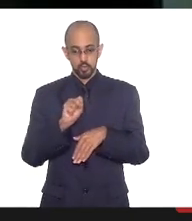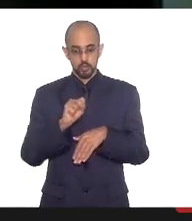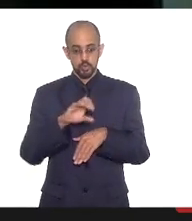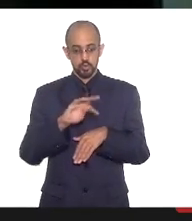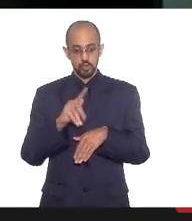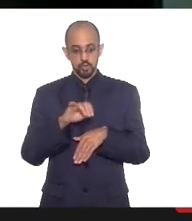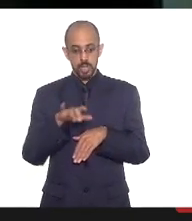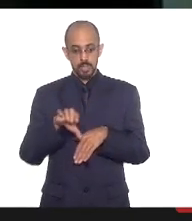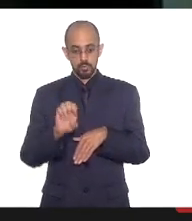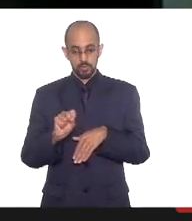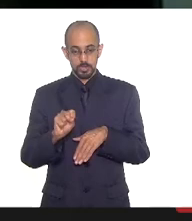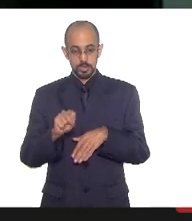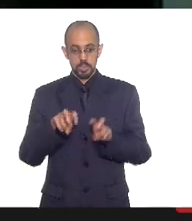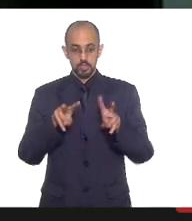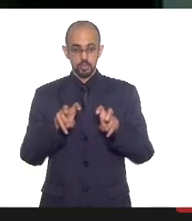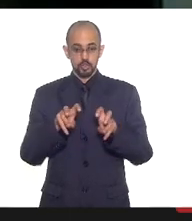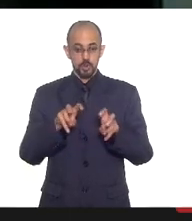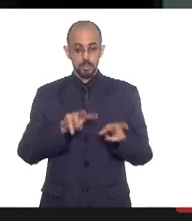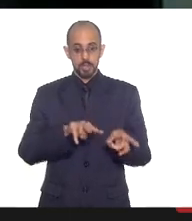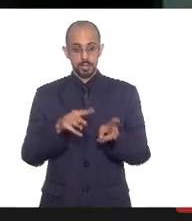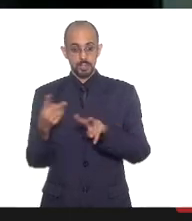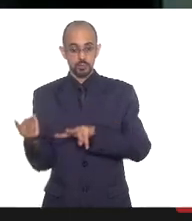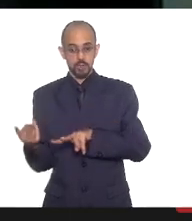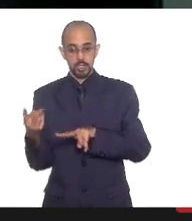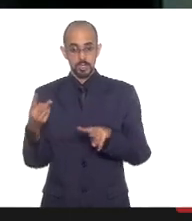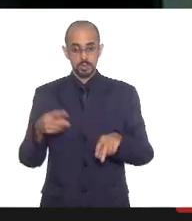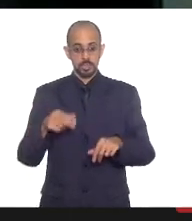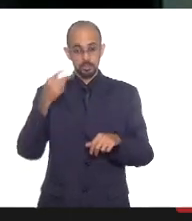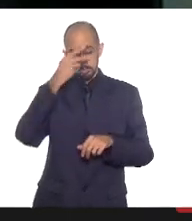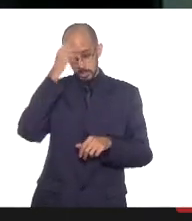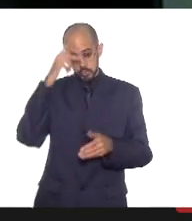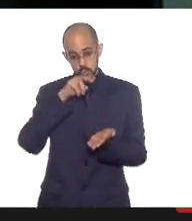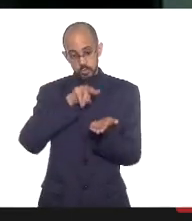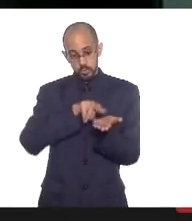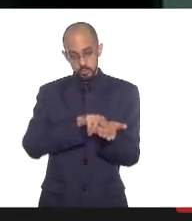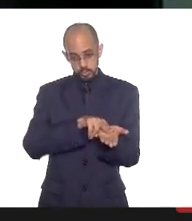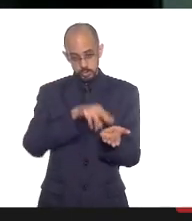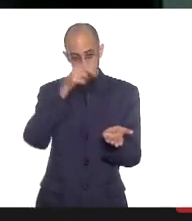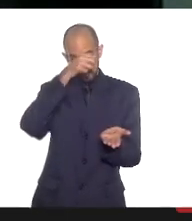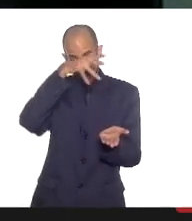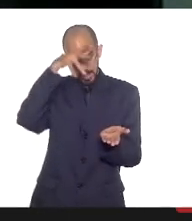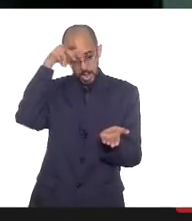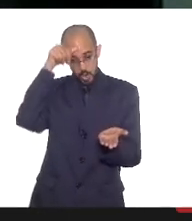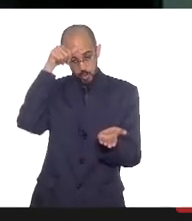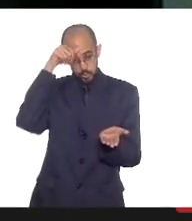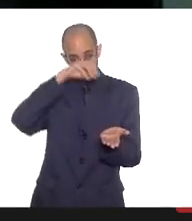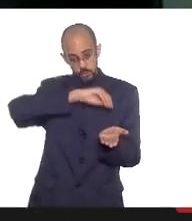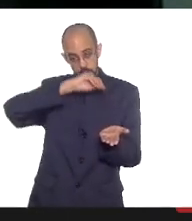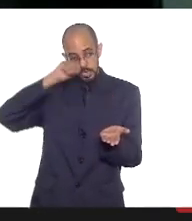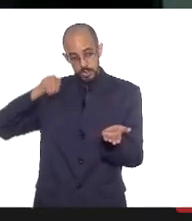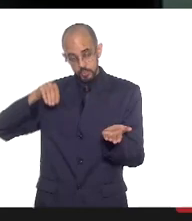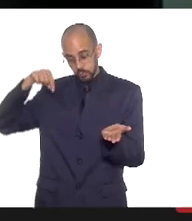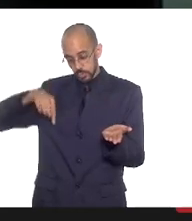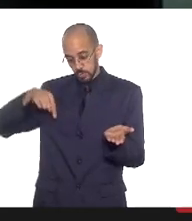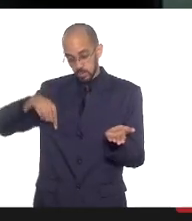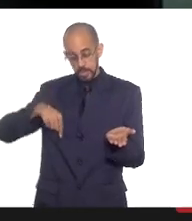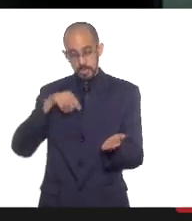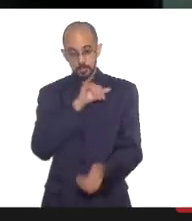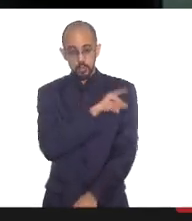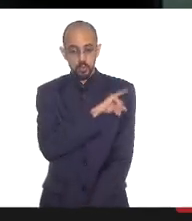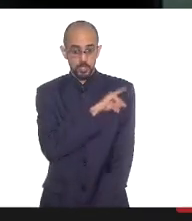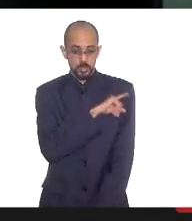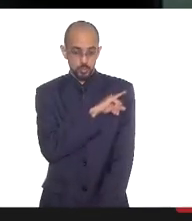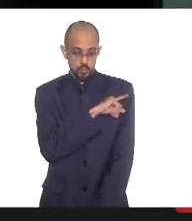paciente de Manaus para a cidade do Rio de Janeiro e que a secretaria de estado de saúde não teve Qualquer notícia